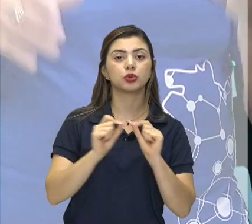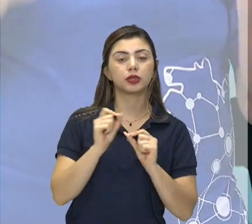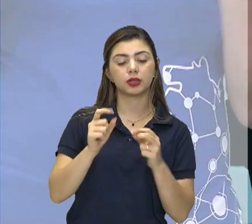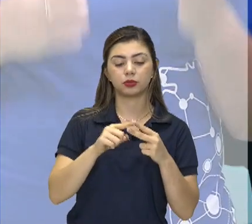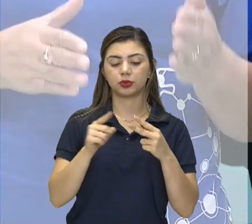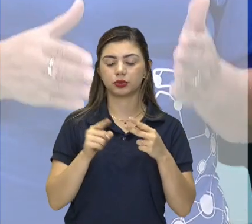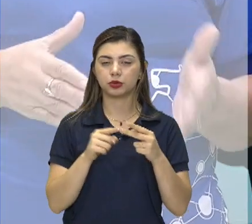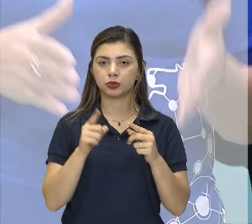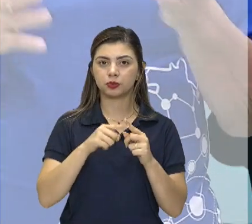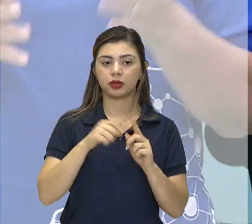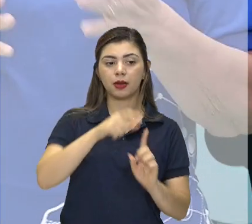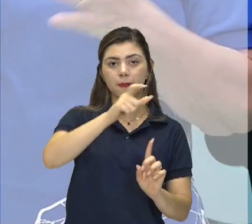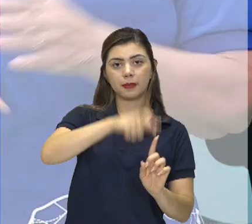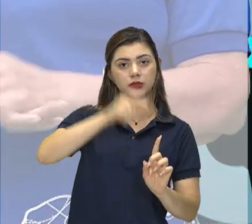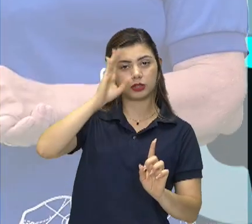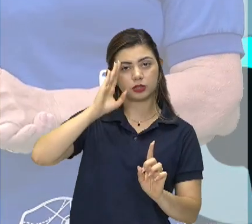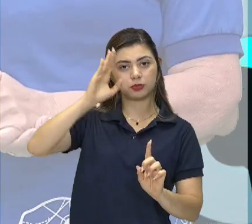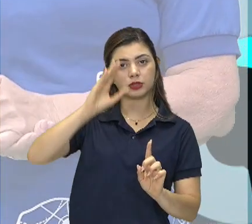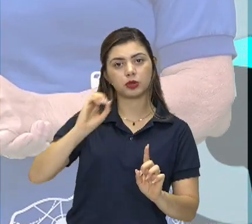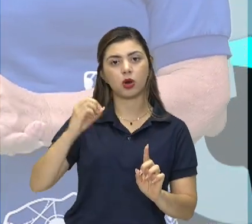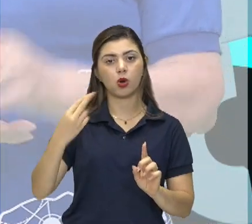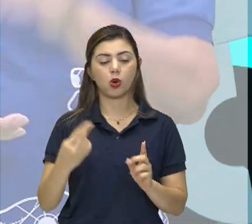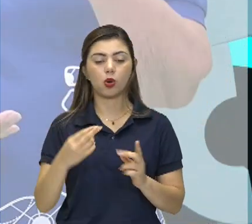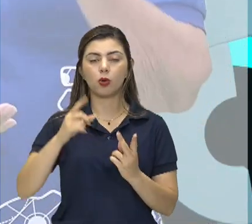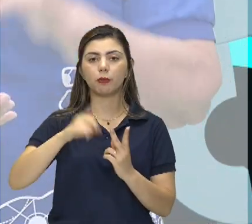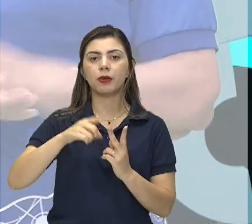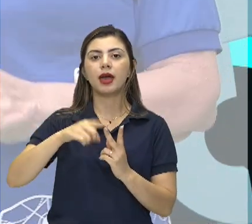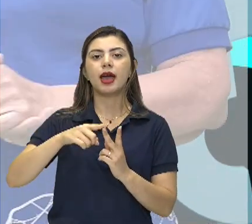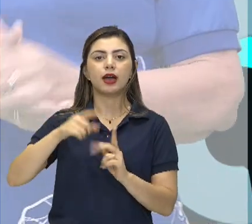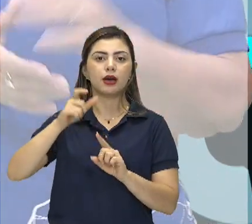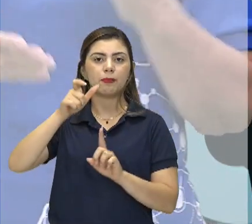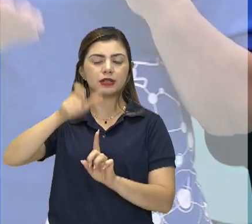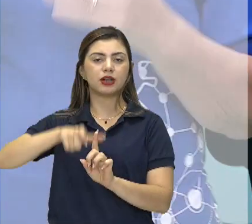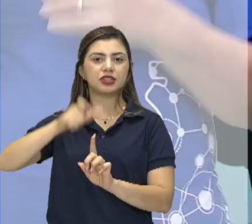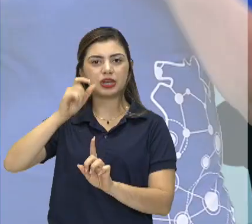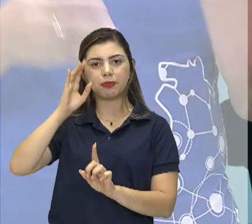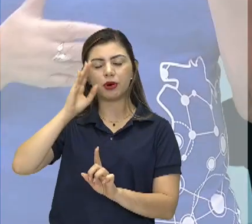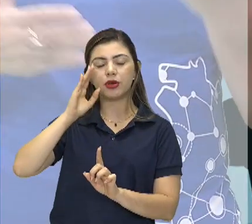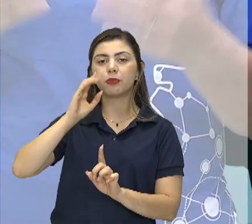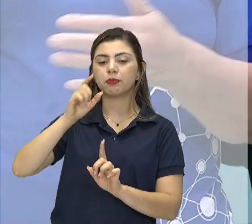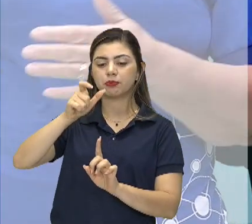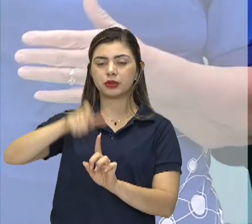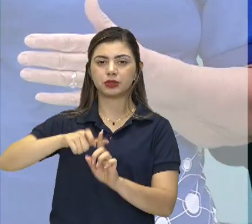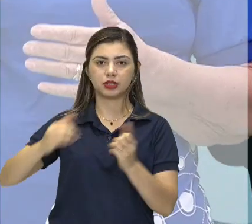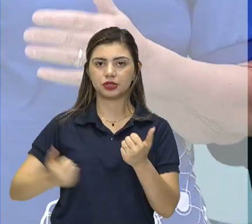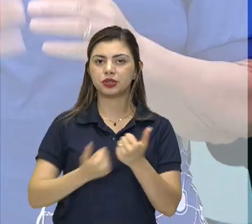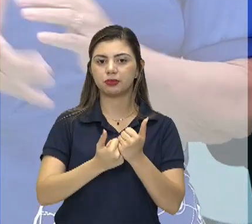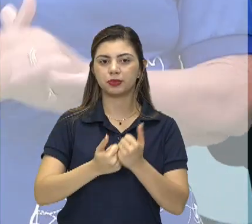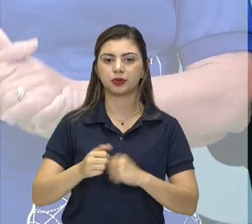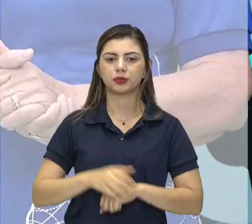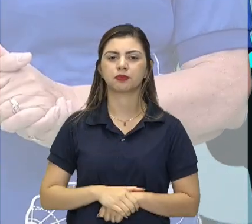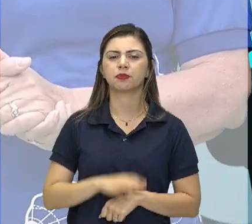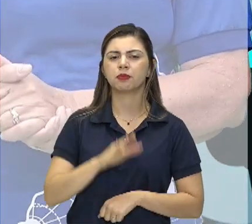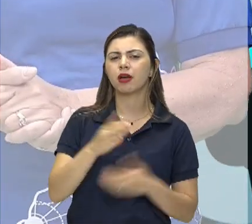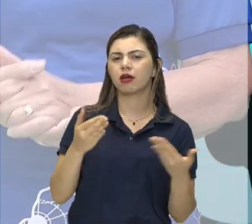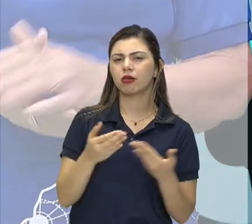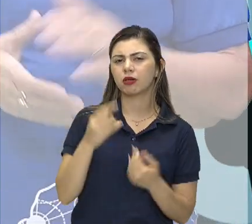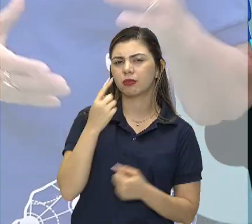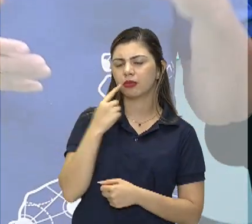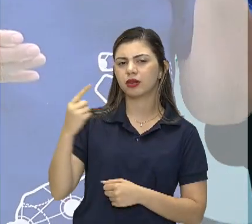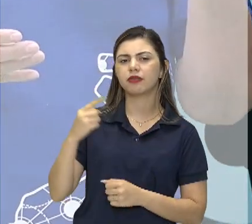entre principal ou secundária. Vamos ver então quais são as personagens principais.